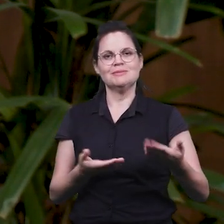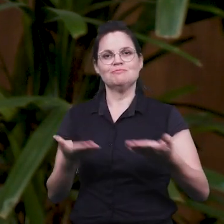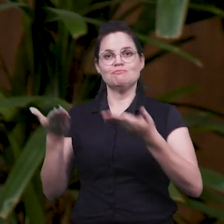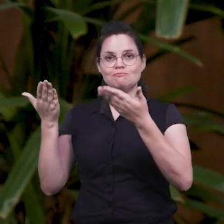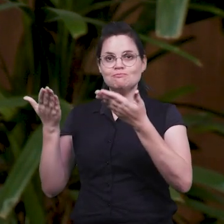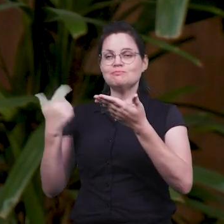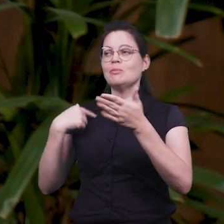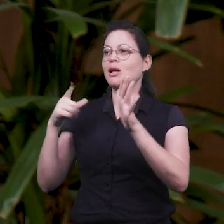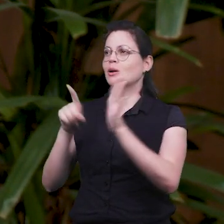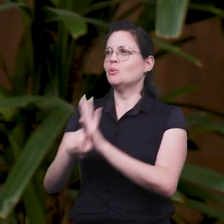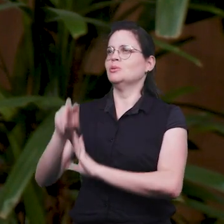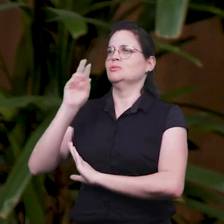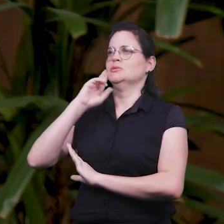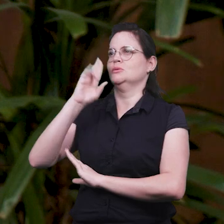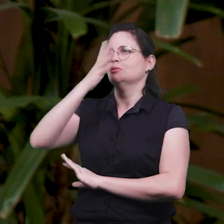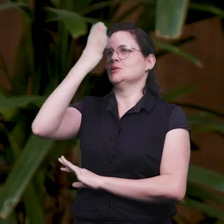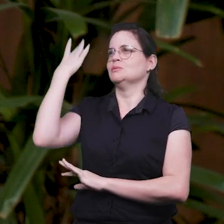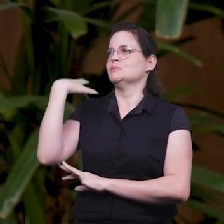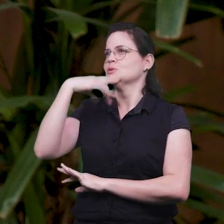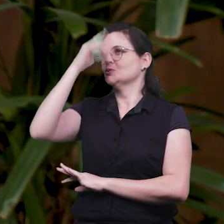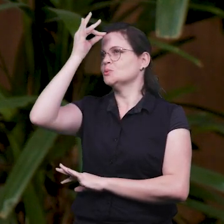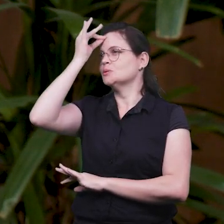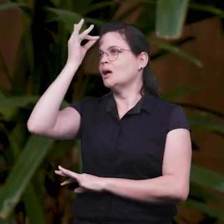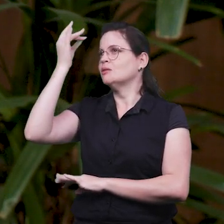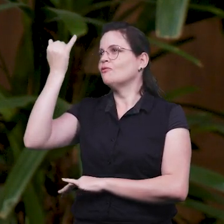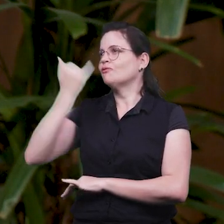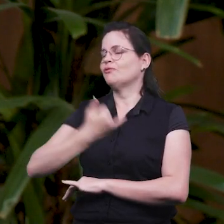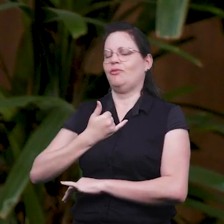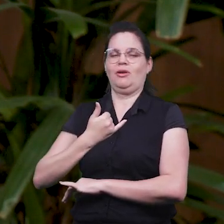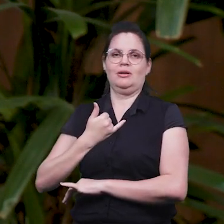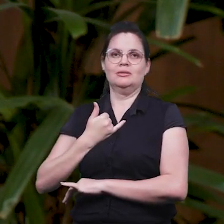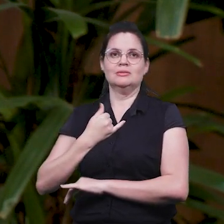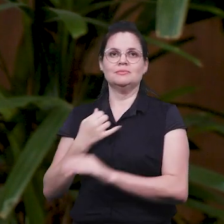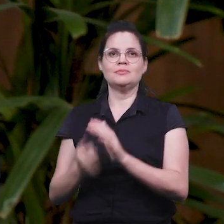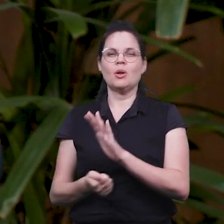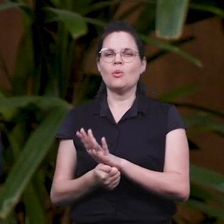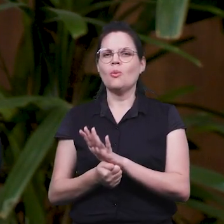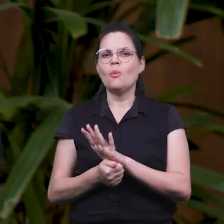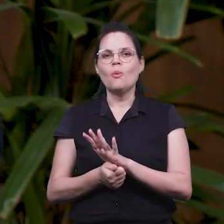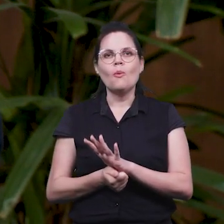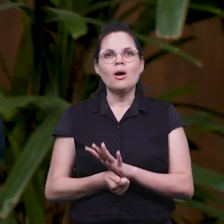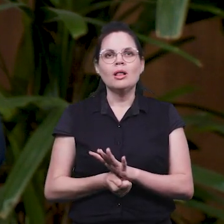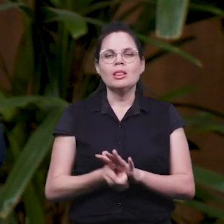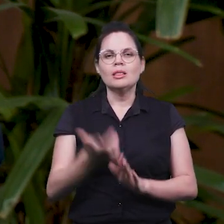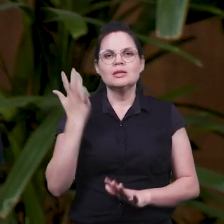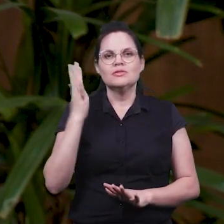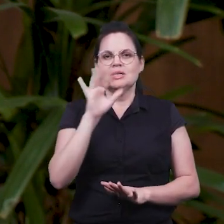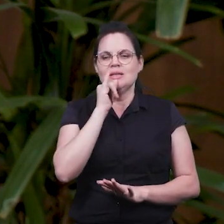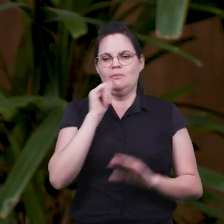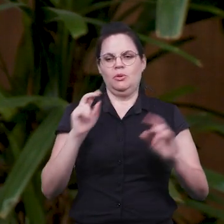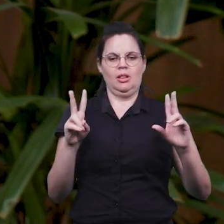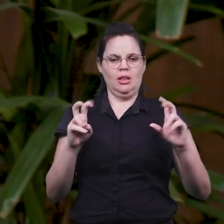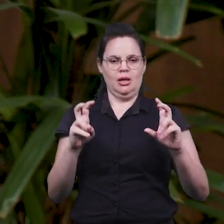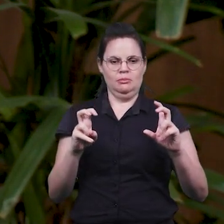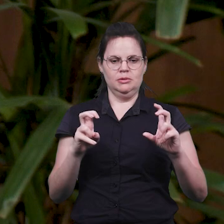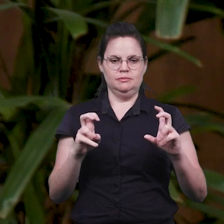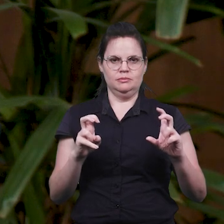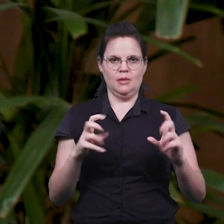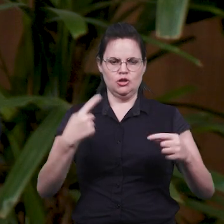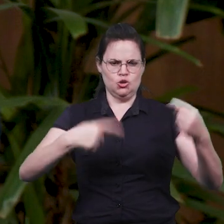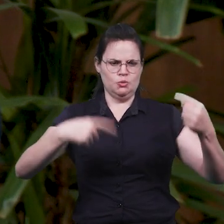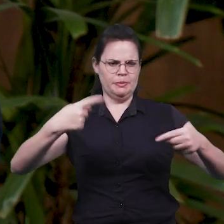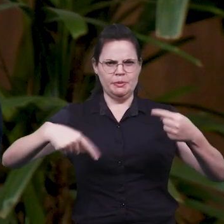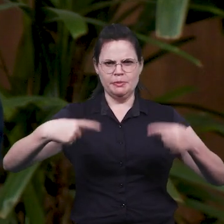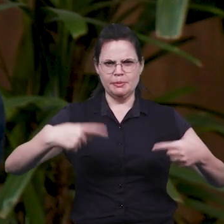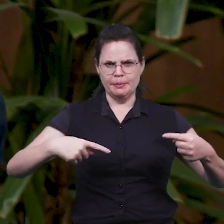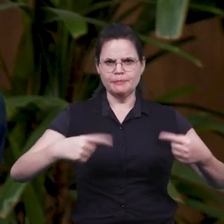um direcionamento do Espírito Santo e quantas vezes, né, é colocado um tema e